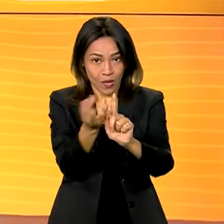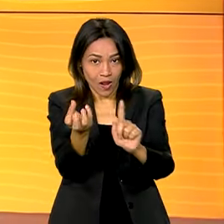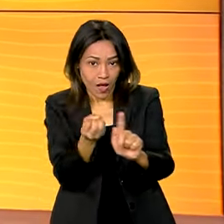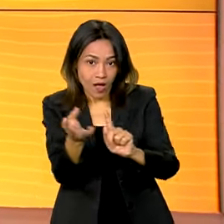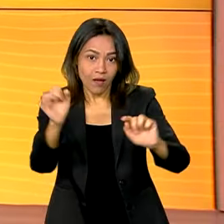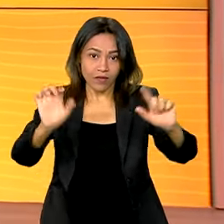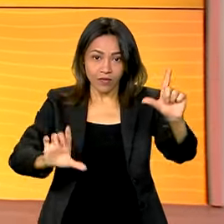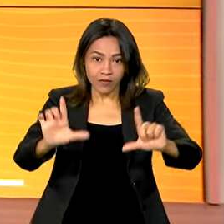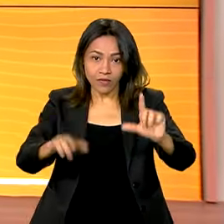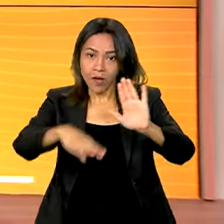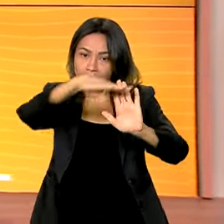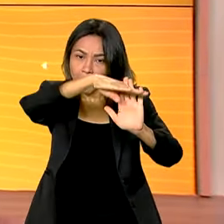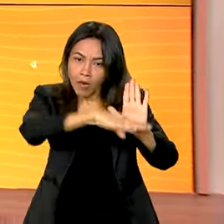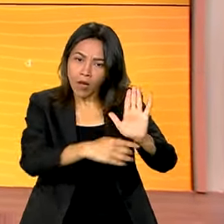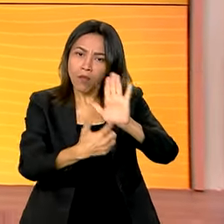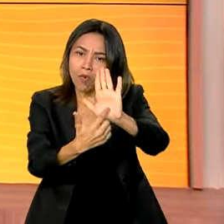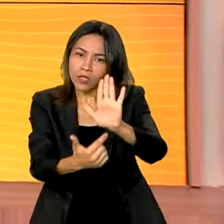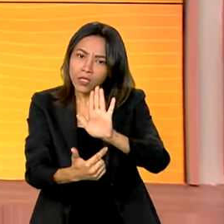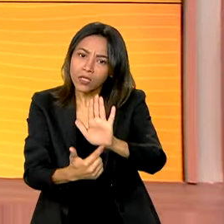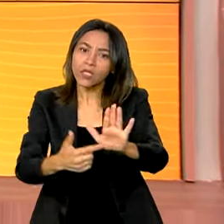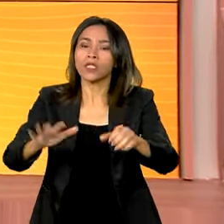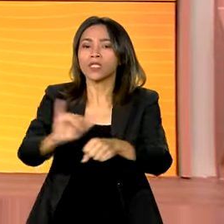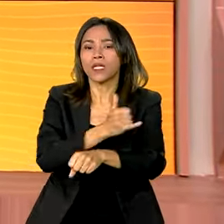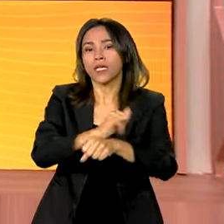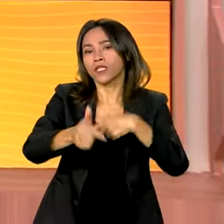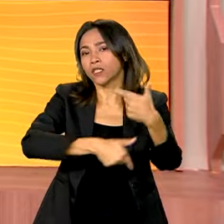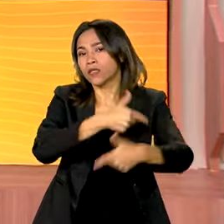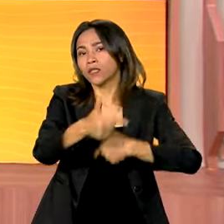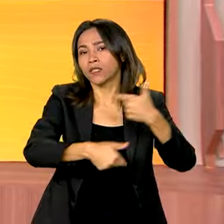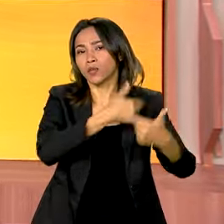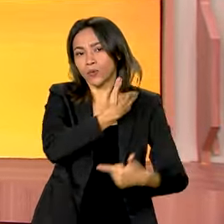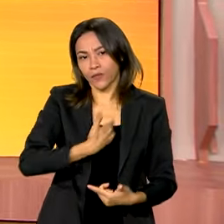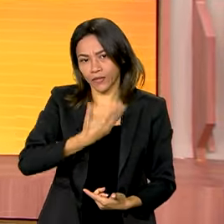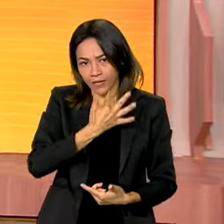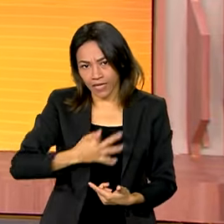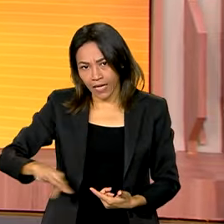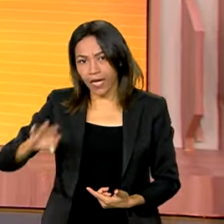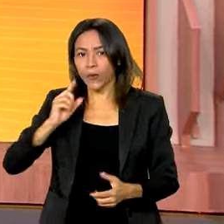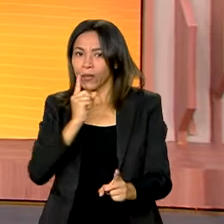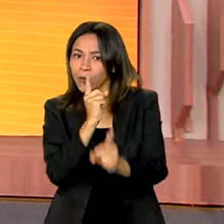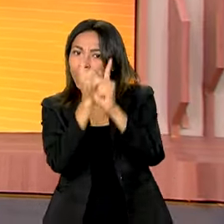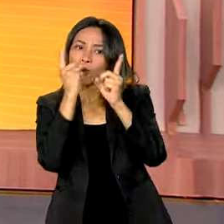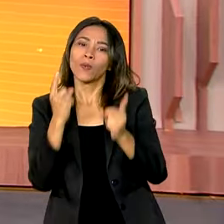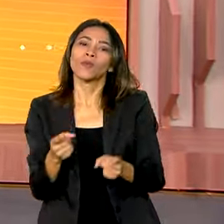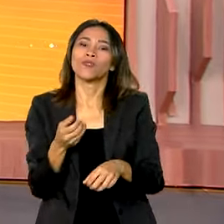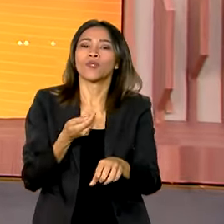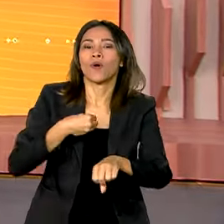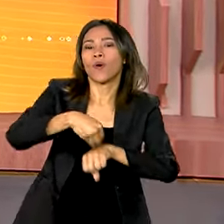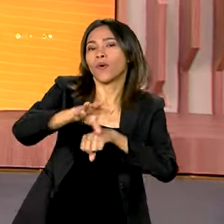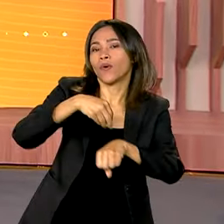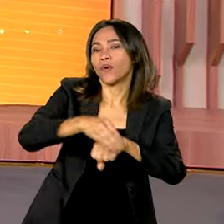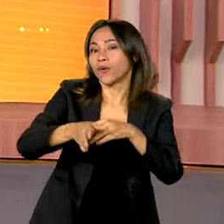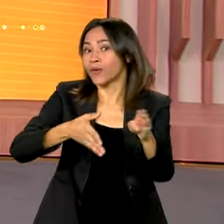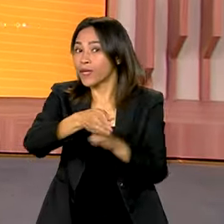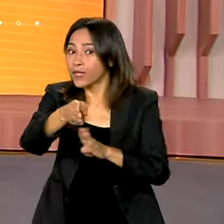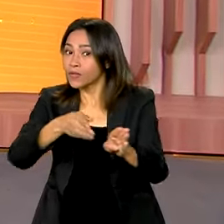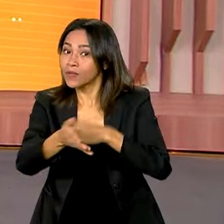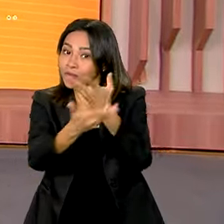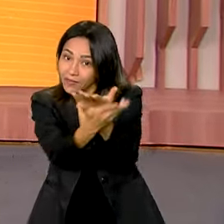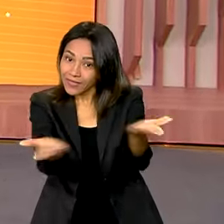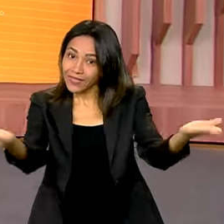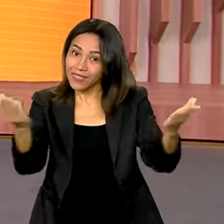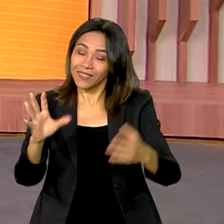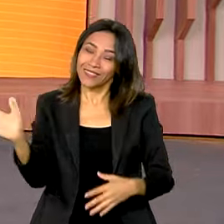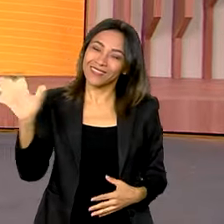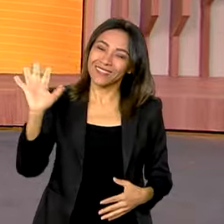com a programação, mostrando todas as ações do governo federal, com eventos ao vivo, dicas e serviços para você, cidadão. Uma